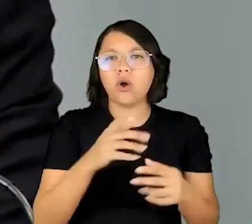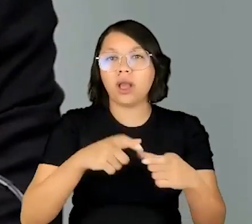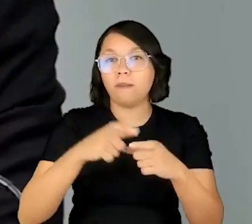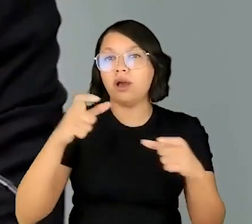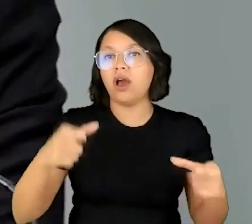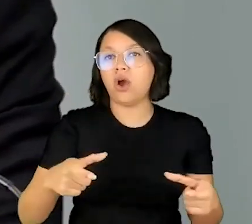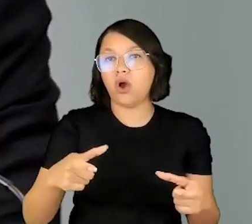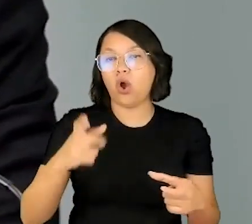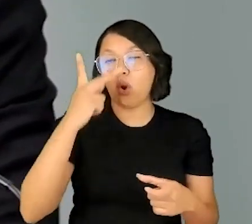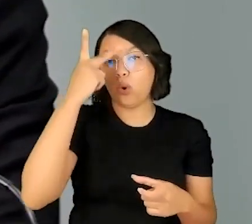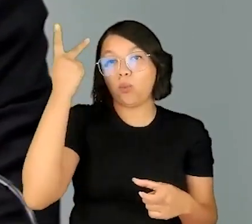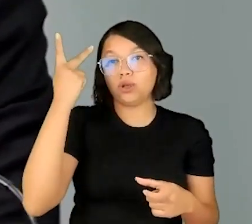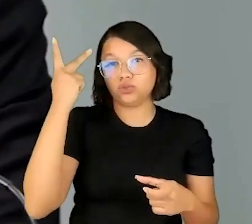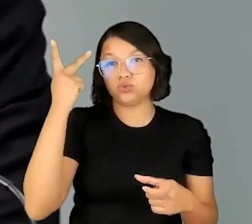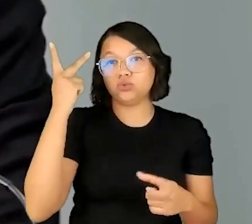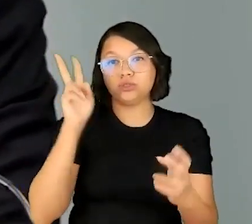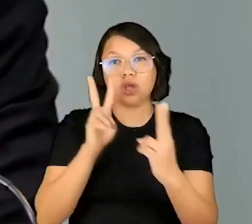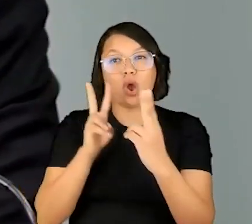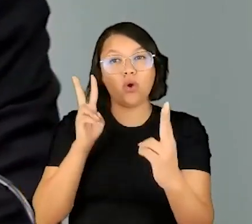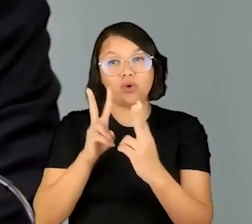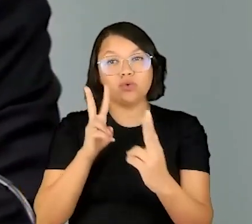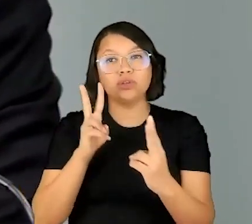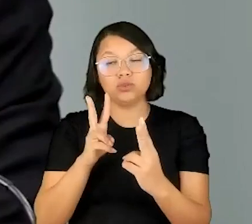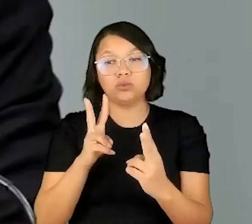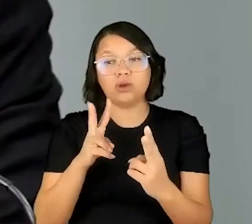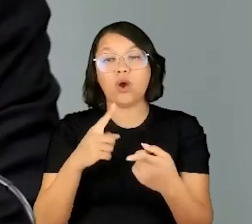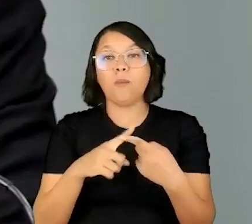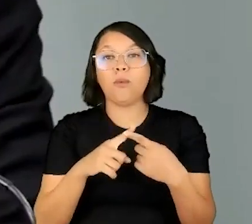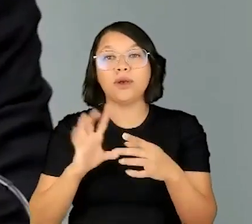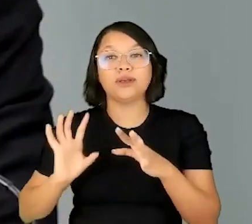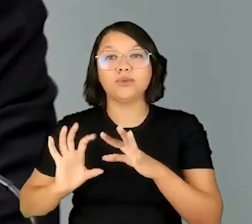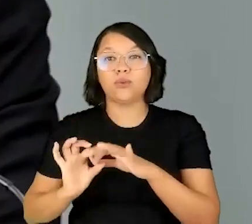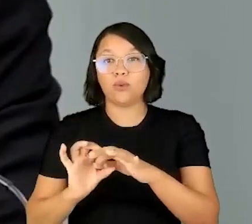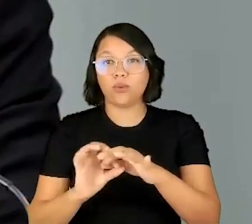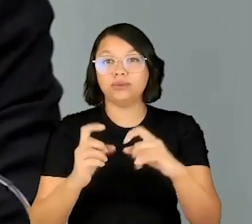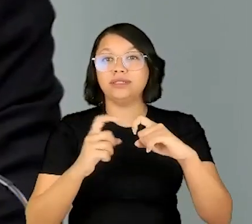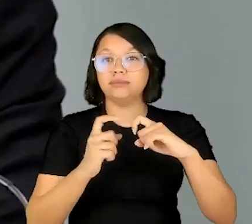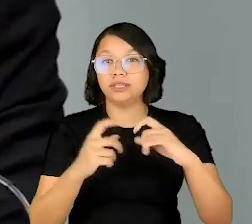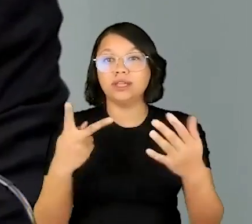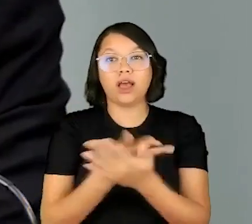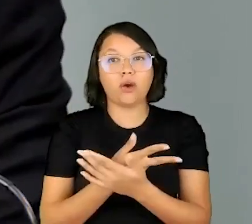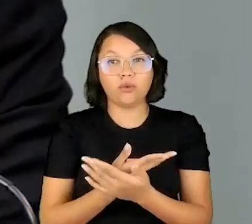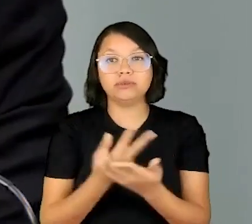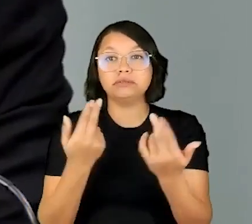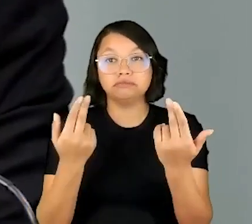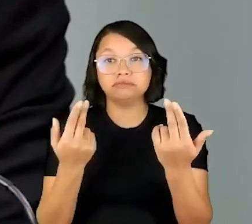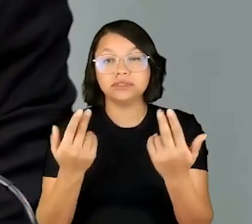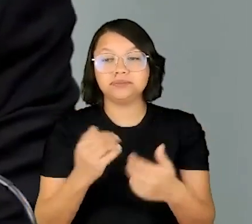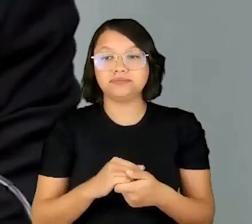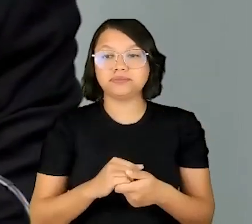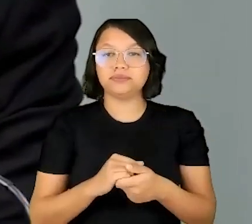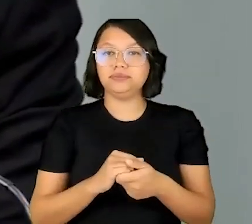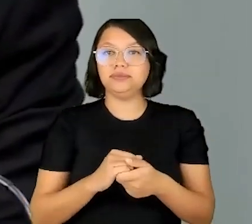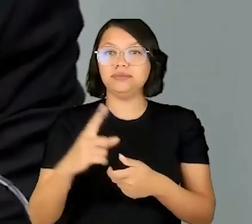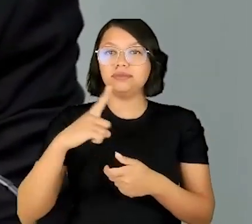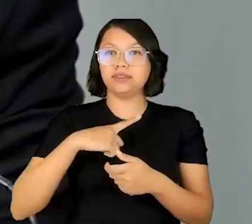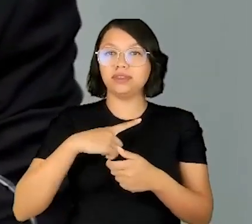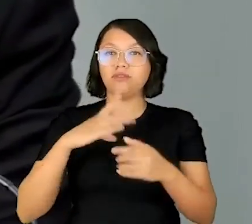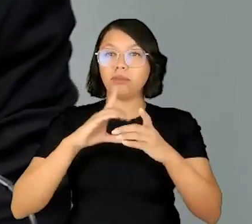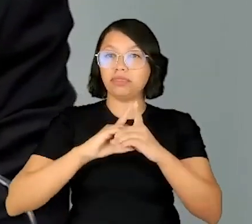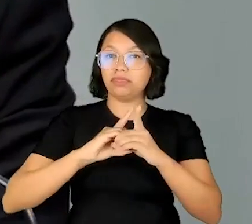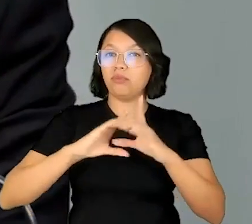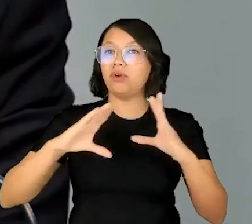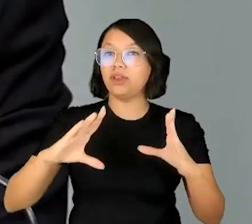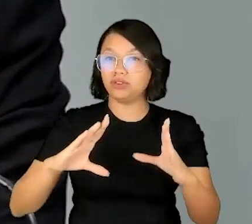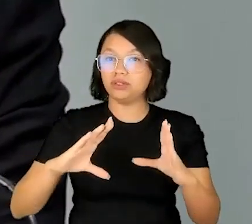presentes está à distância, porque no contexto médico está acontecendo exatamente isso. E houve, de certa maneira, até uma democratização